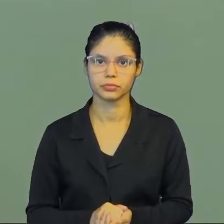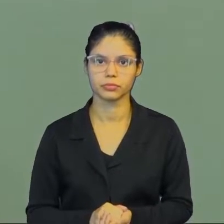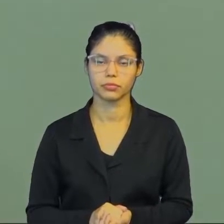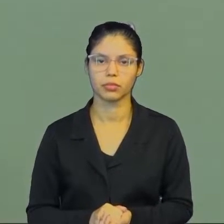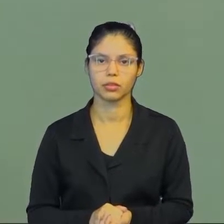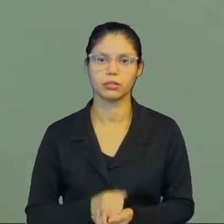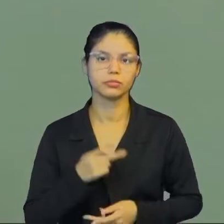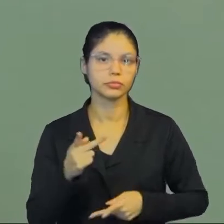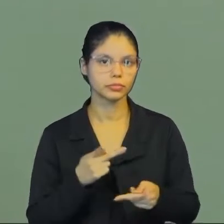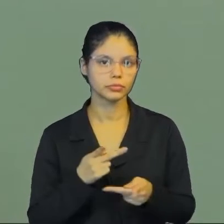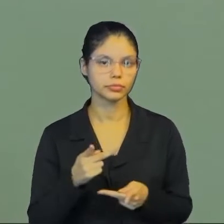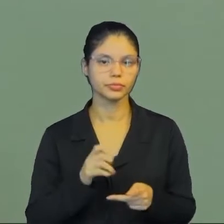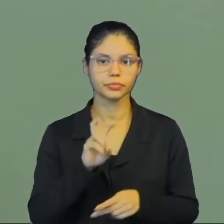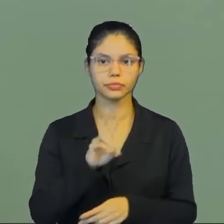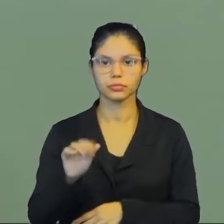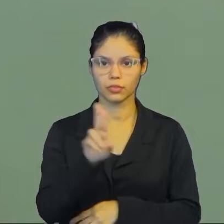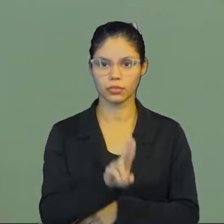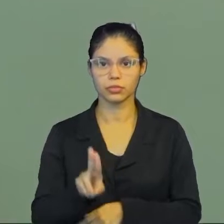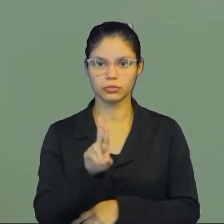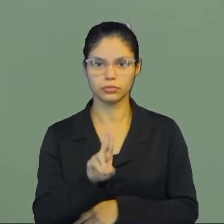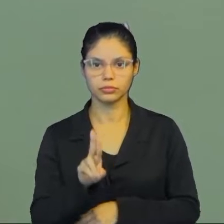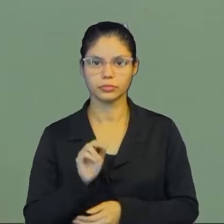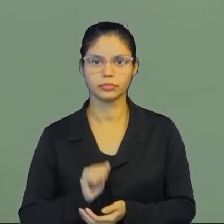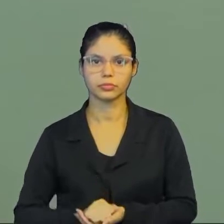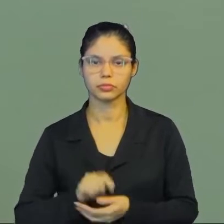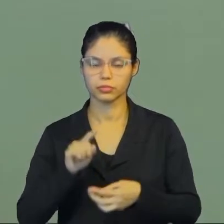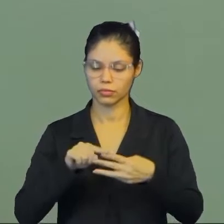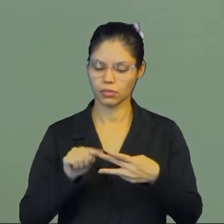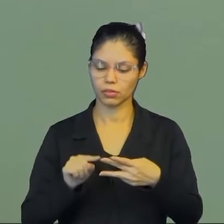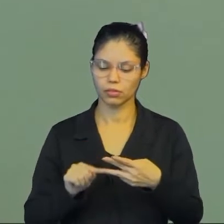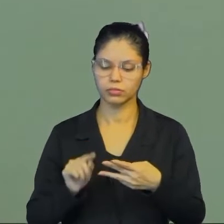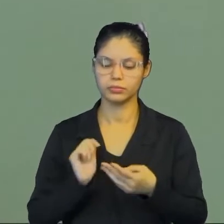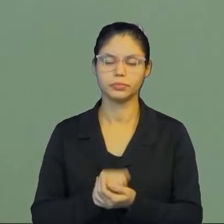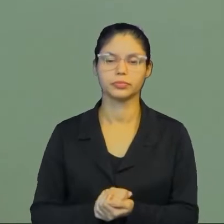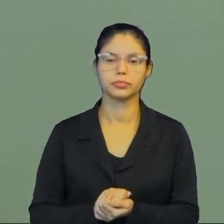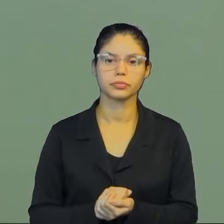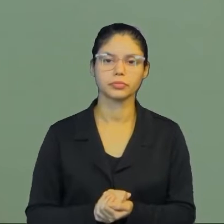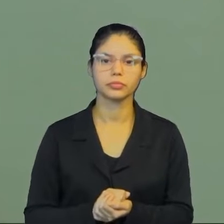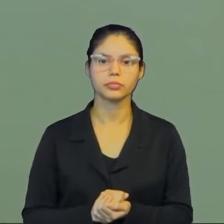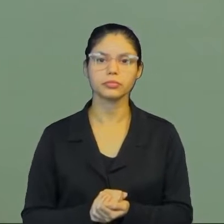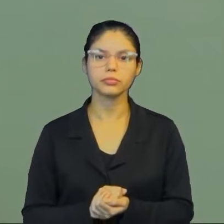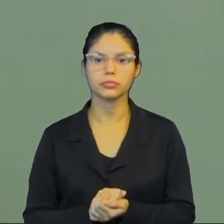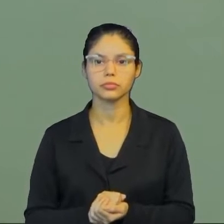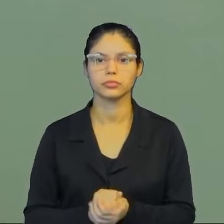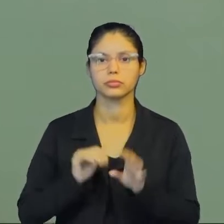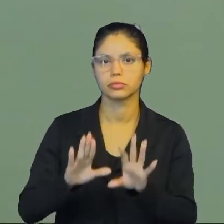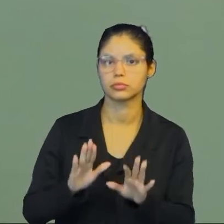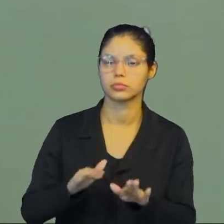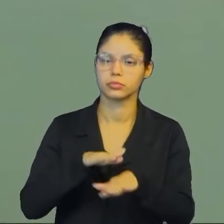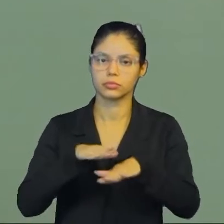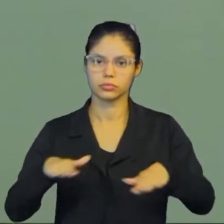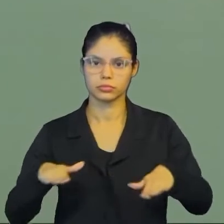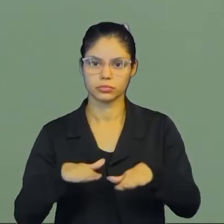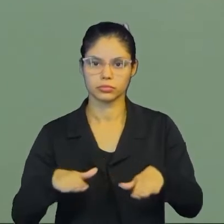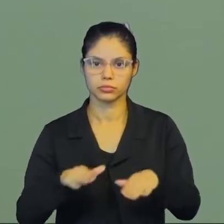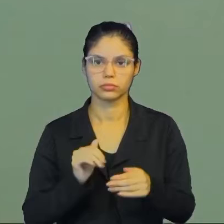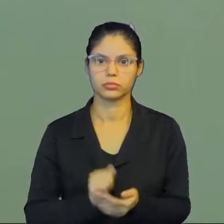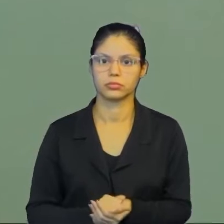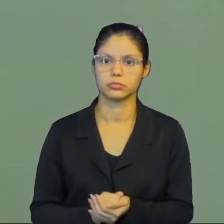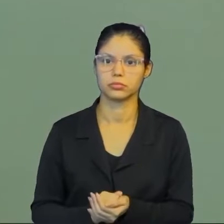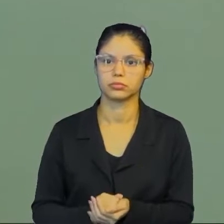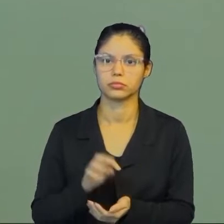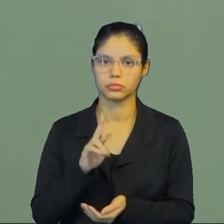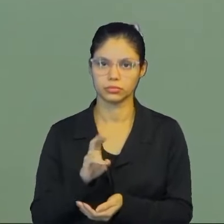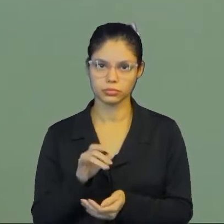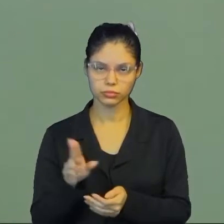projeto, aí você vai utilizar uma dessas formas, tá? Uma dessas características. Se é plana, se é a